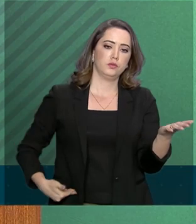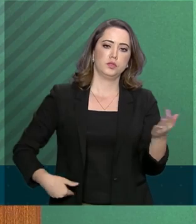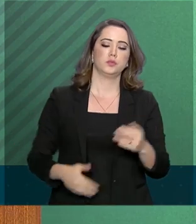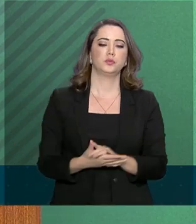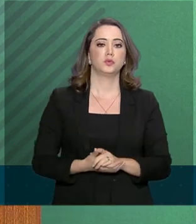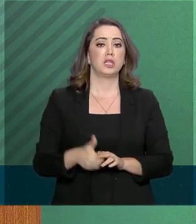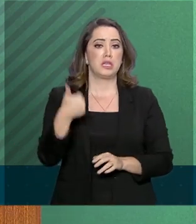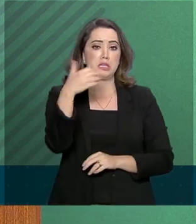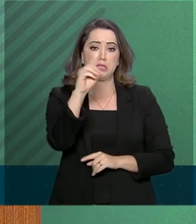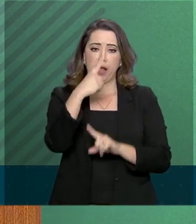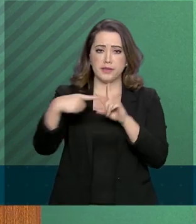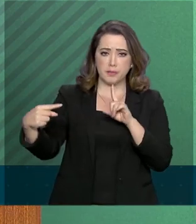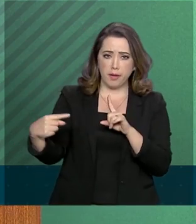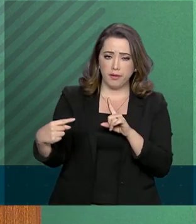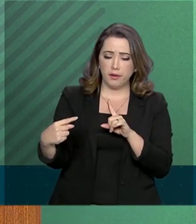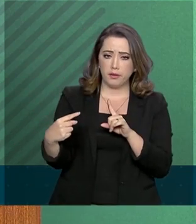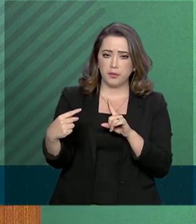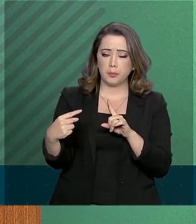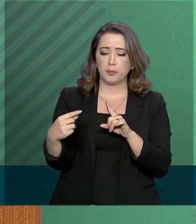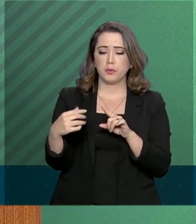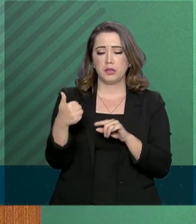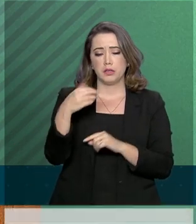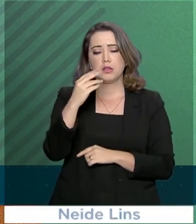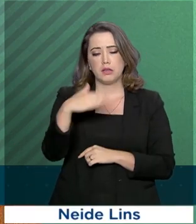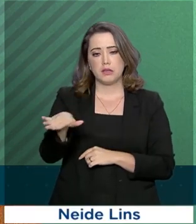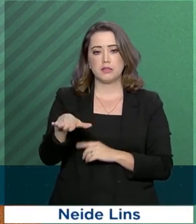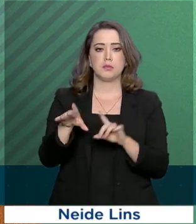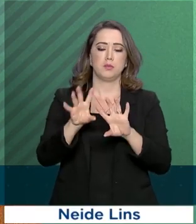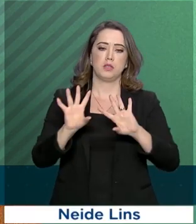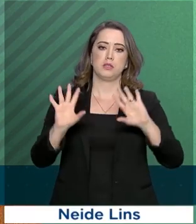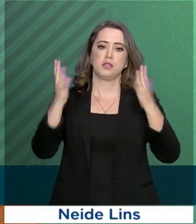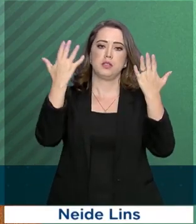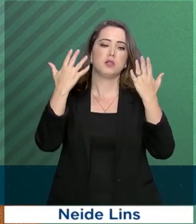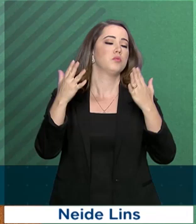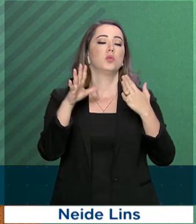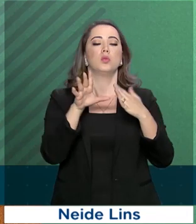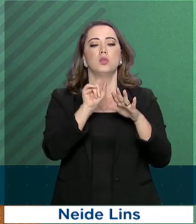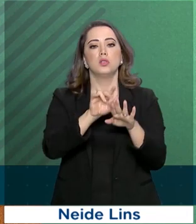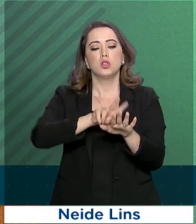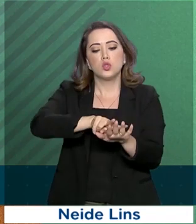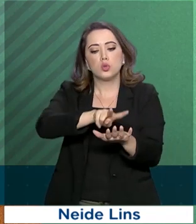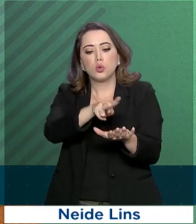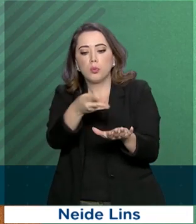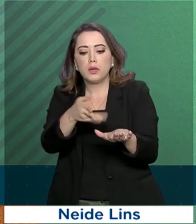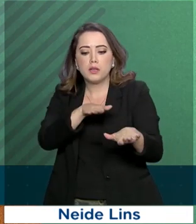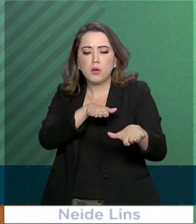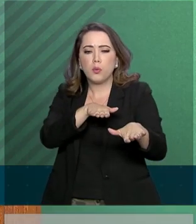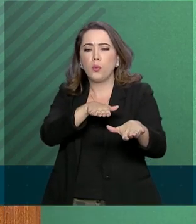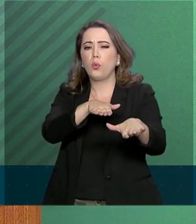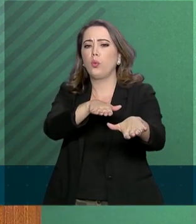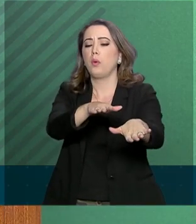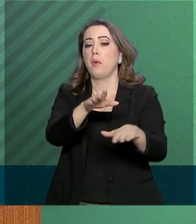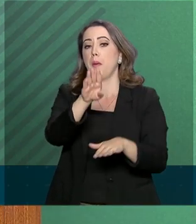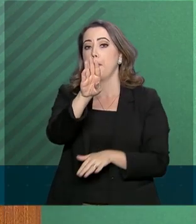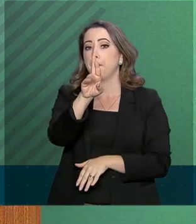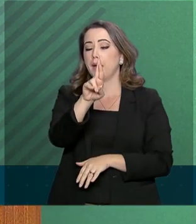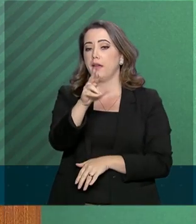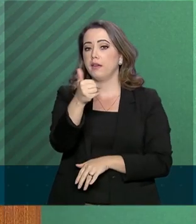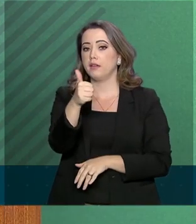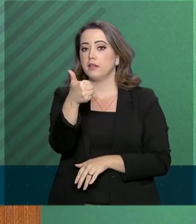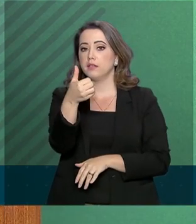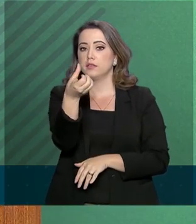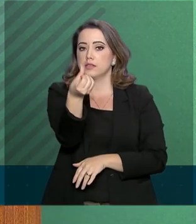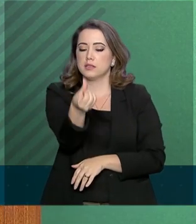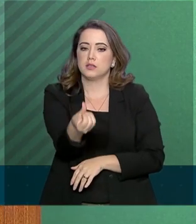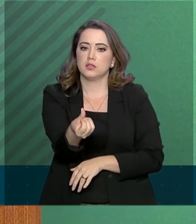cerimônia de liberação de trecho da duplicação da rodovia br 116 no rio